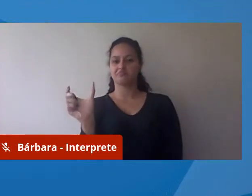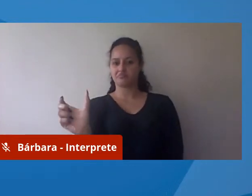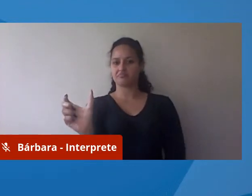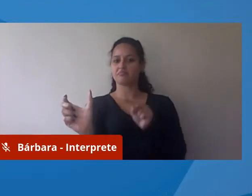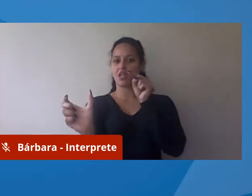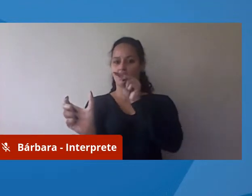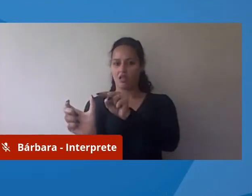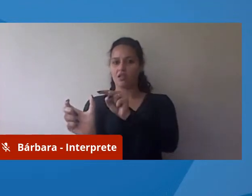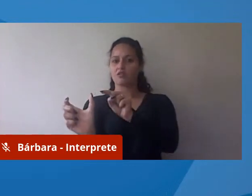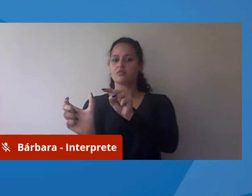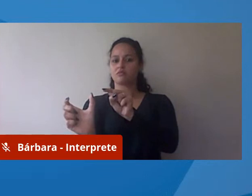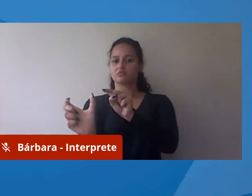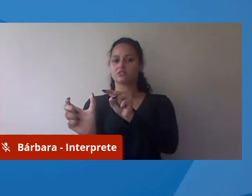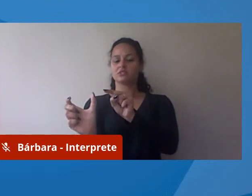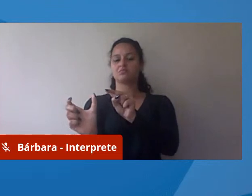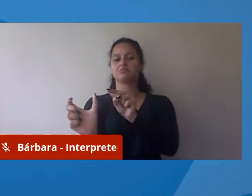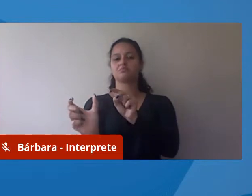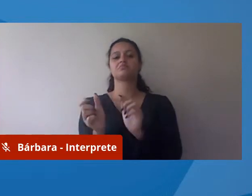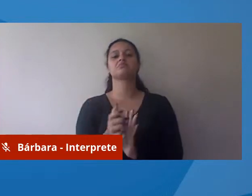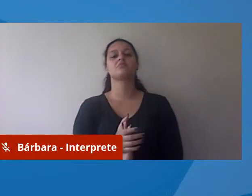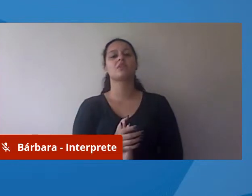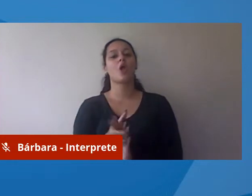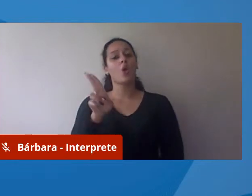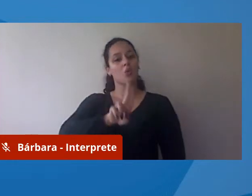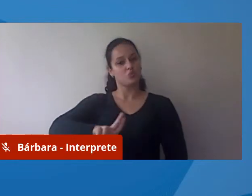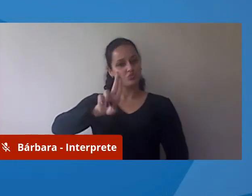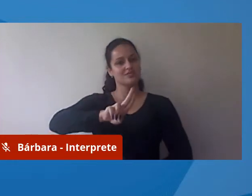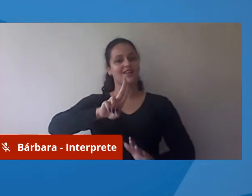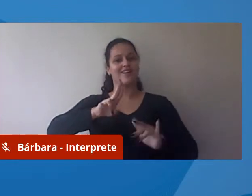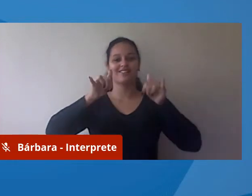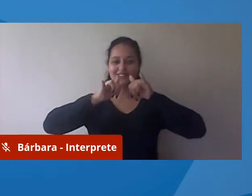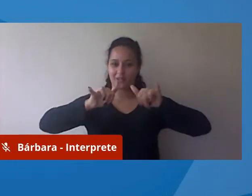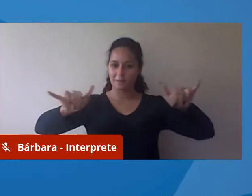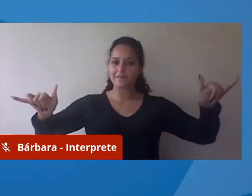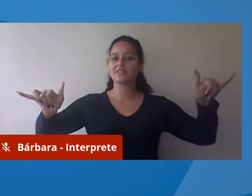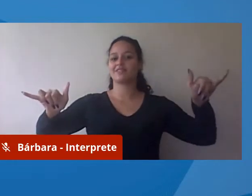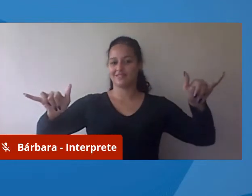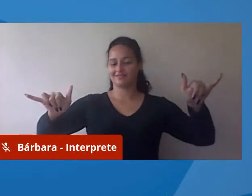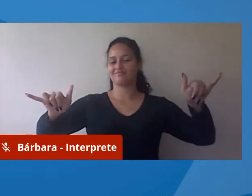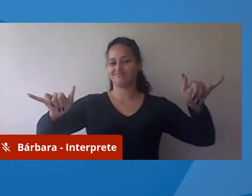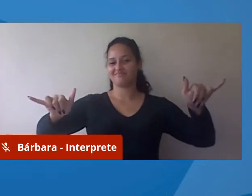né? Pela mídia dominante, por alguns politólogos, etc.